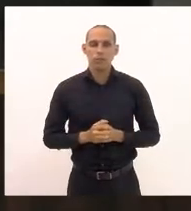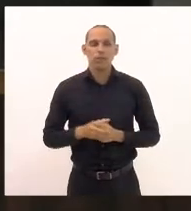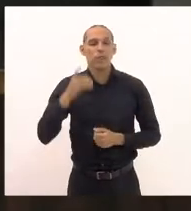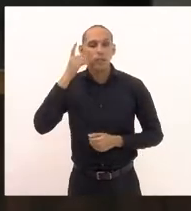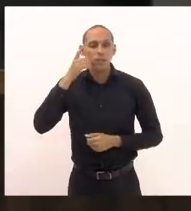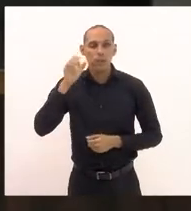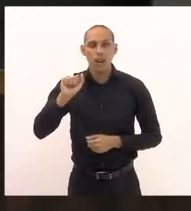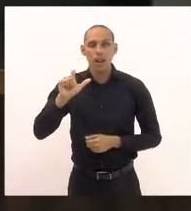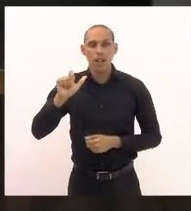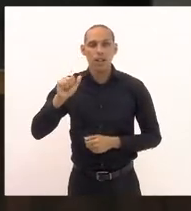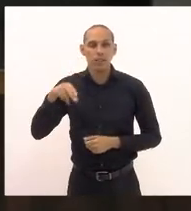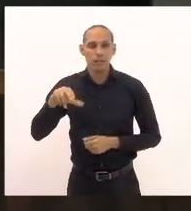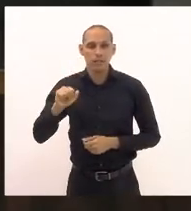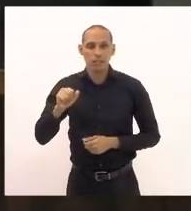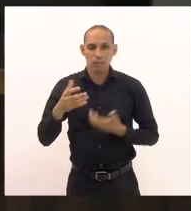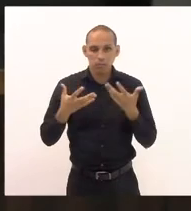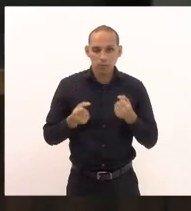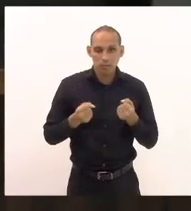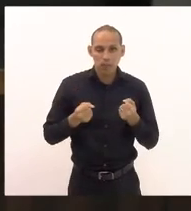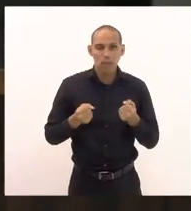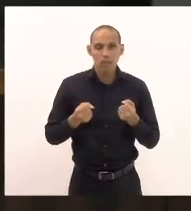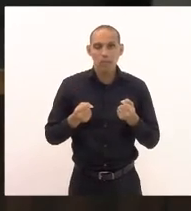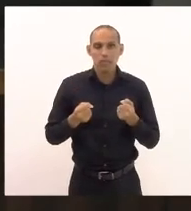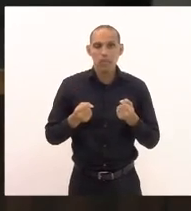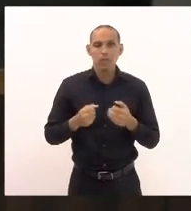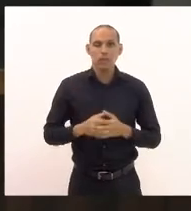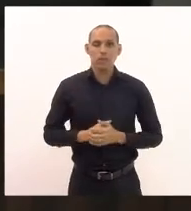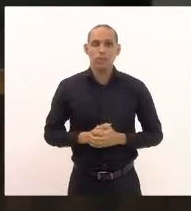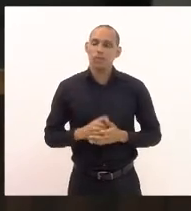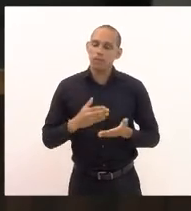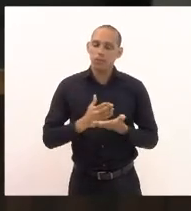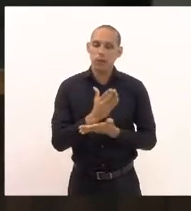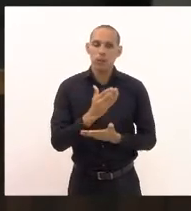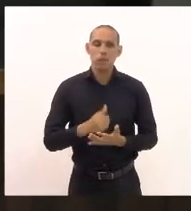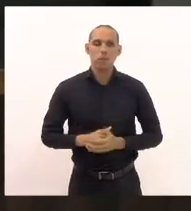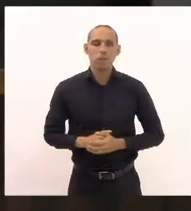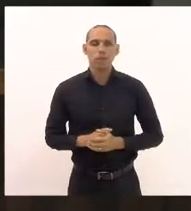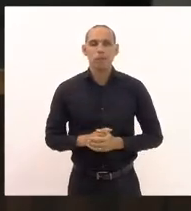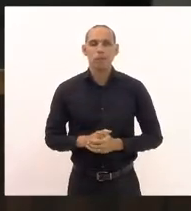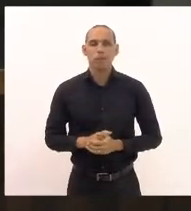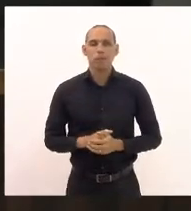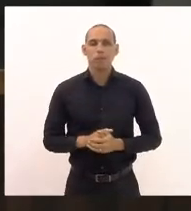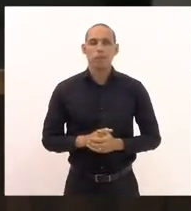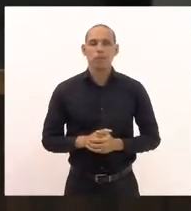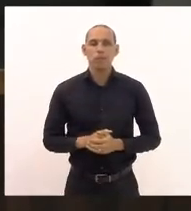deputada Alana Passos. Senhores que aprovam, permaneçam como estão, aprovado.